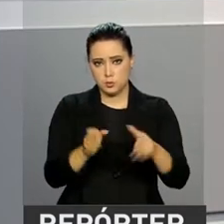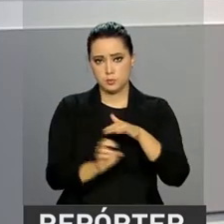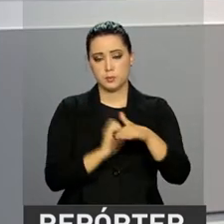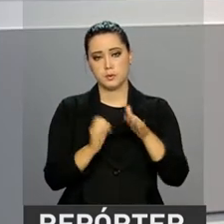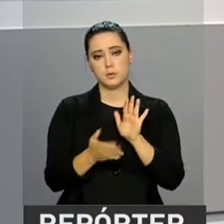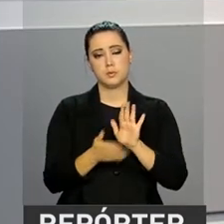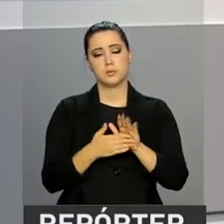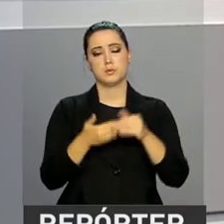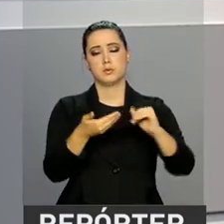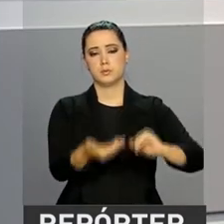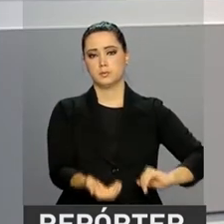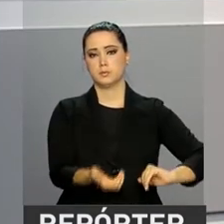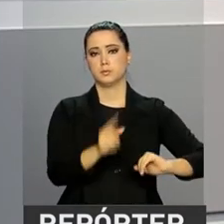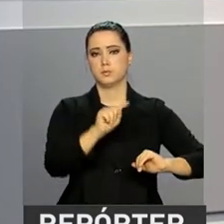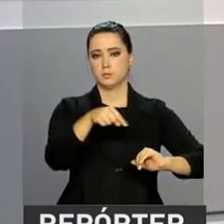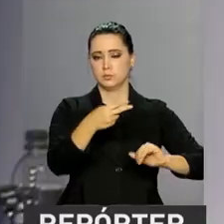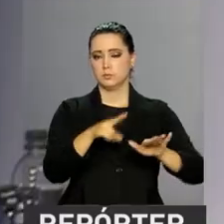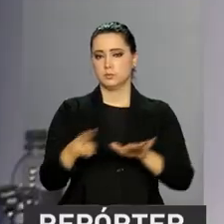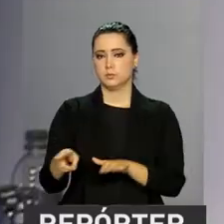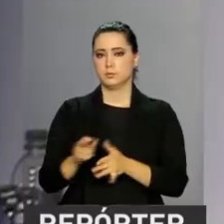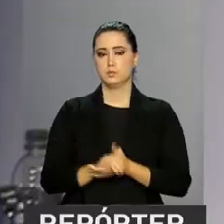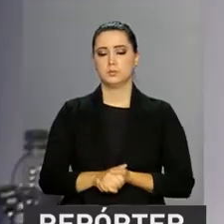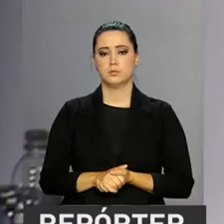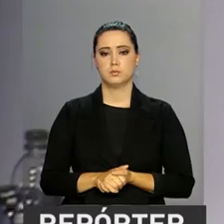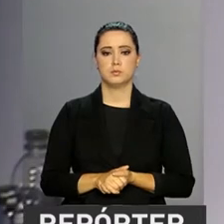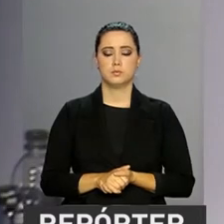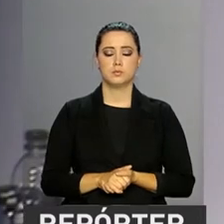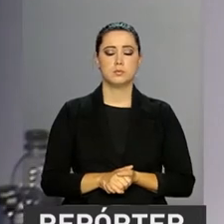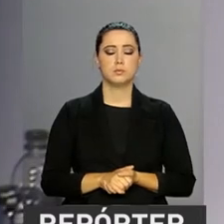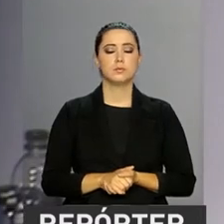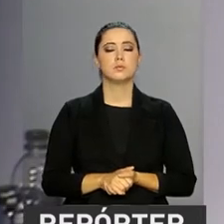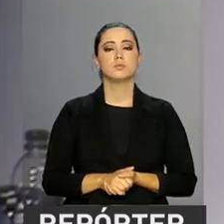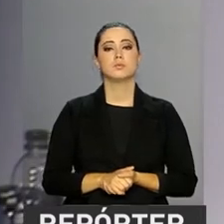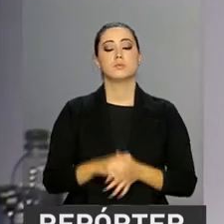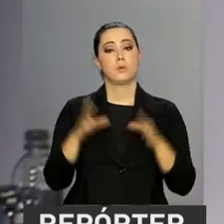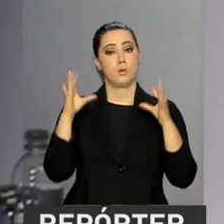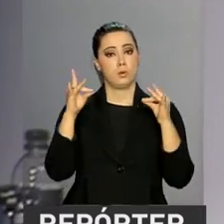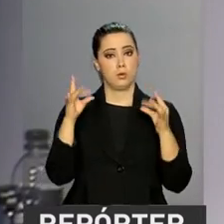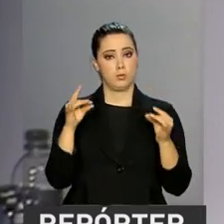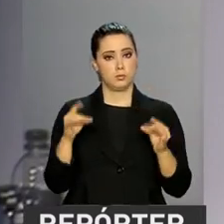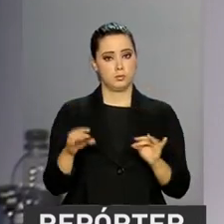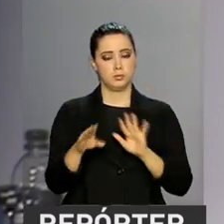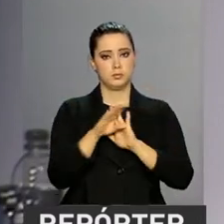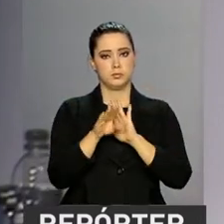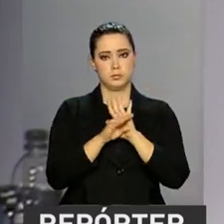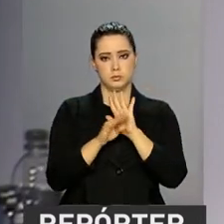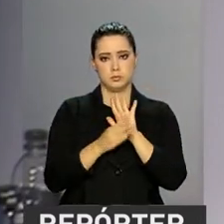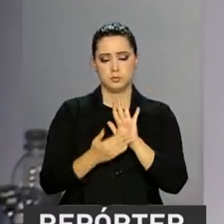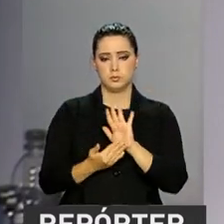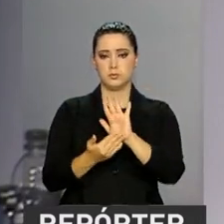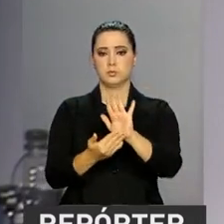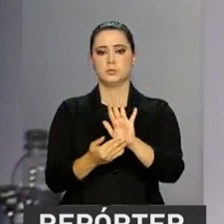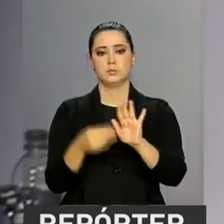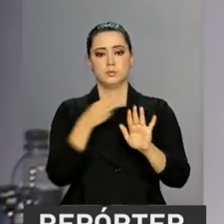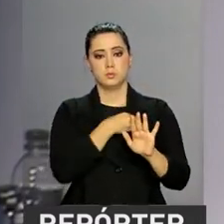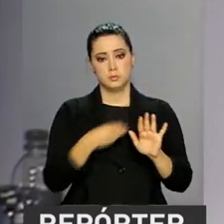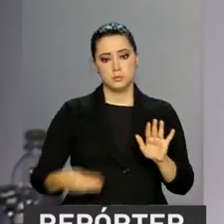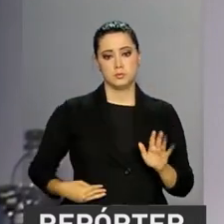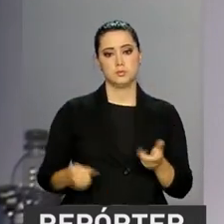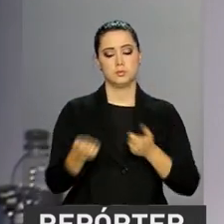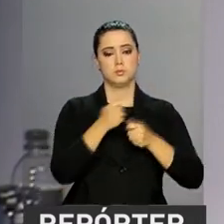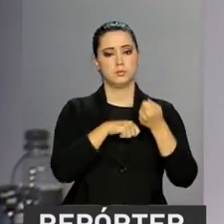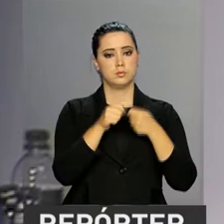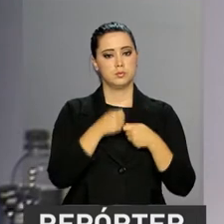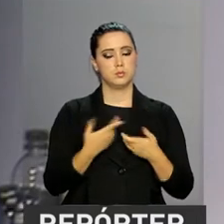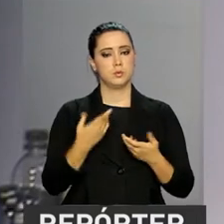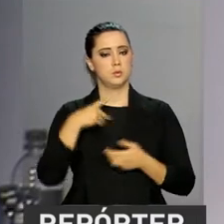Nacional nas próximas semanas. Os detalhes do projeto foram apresentados pelo ministro da Fazenda a uma plateia formada